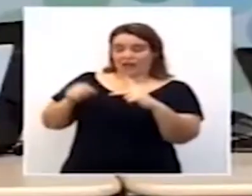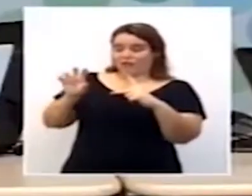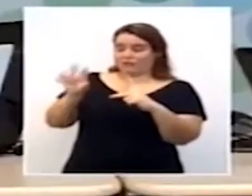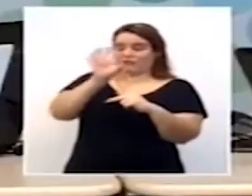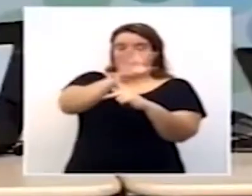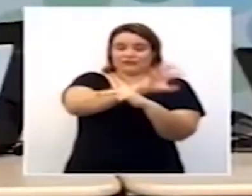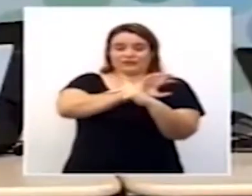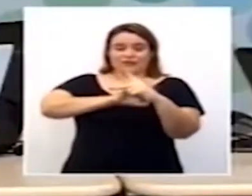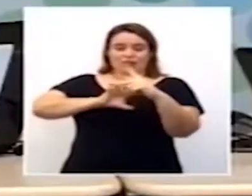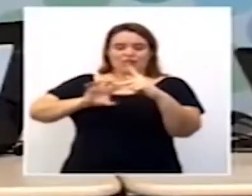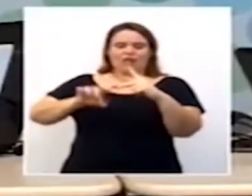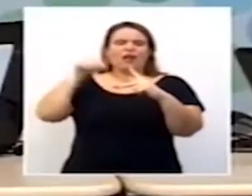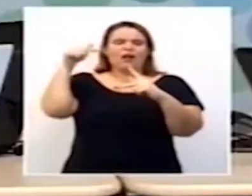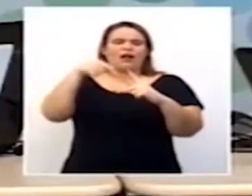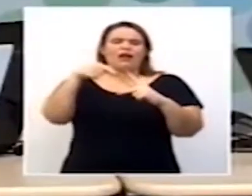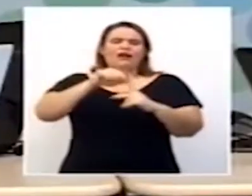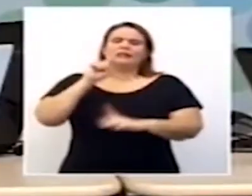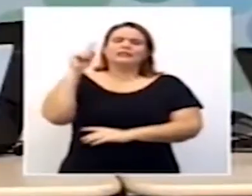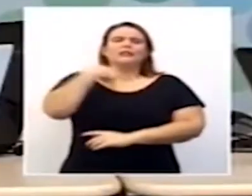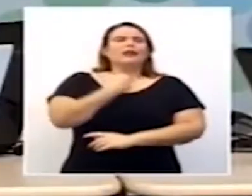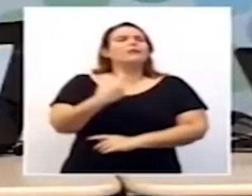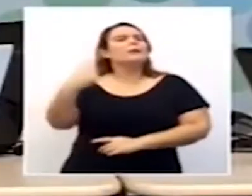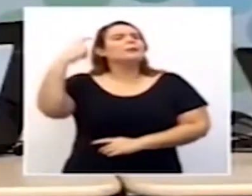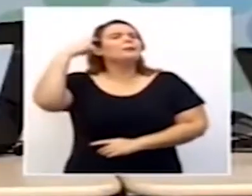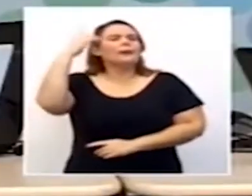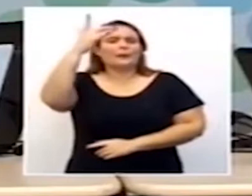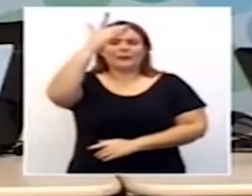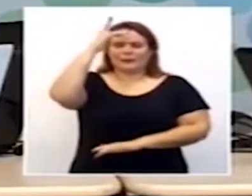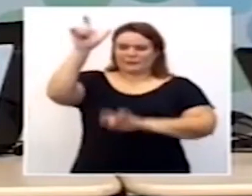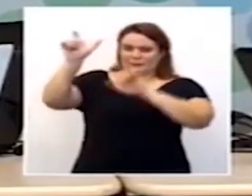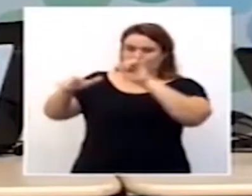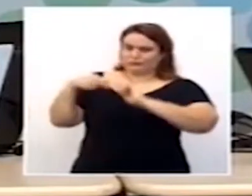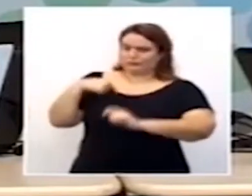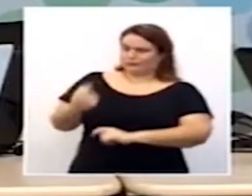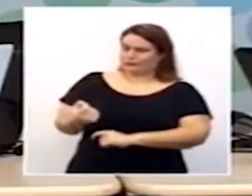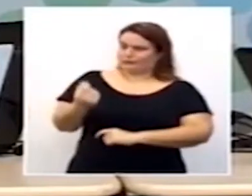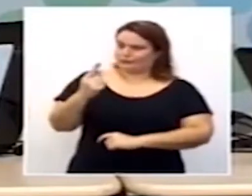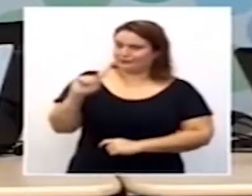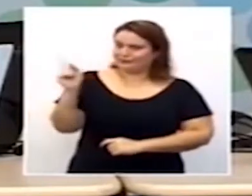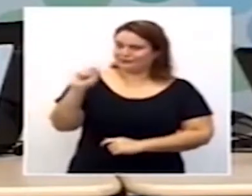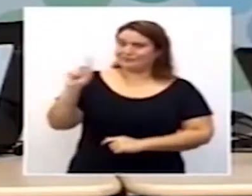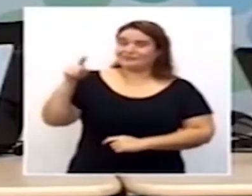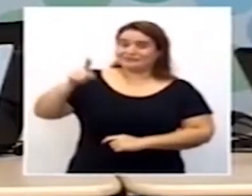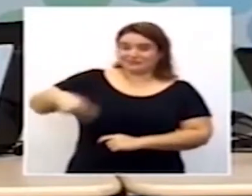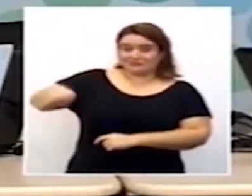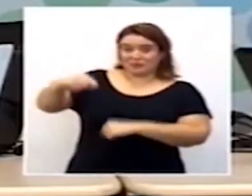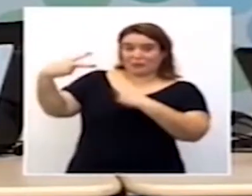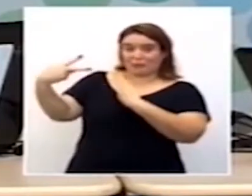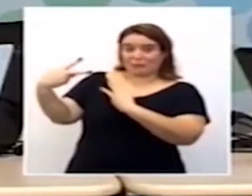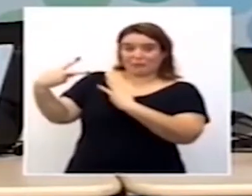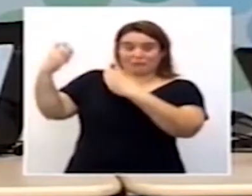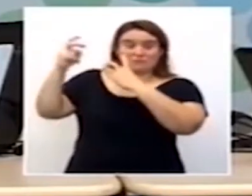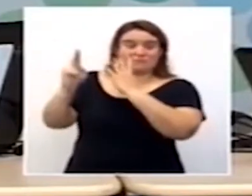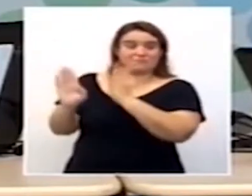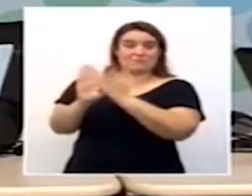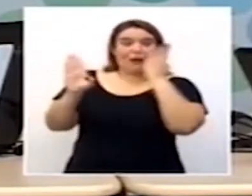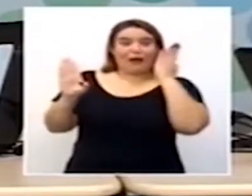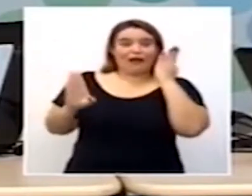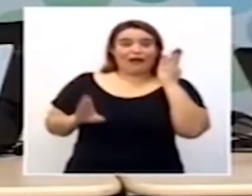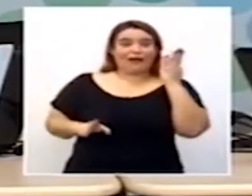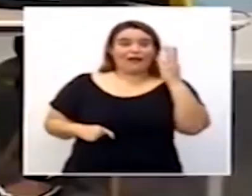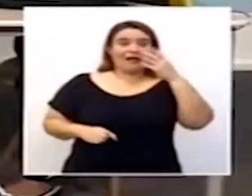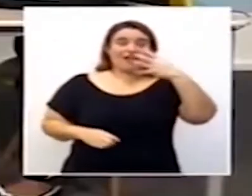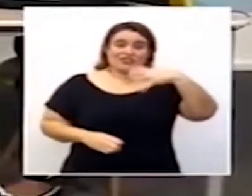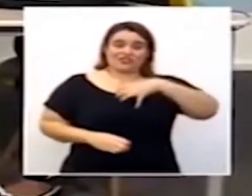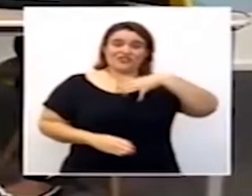nós temos que São Paulo a gente percebe que as pessoas não estranho né as percebe que nós somos Paulistas de acordo com o